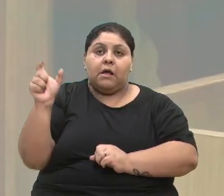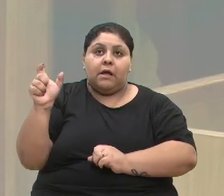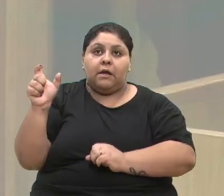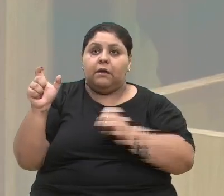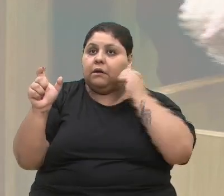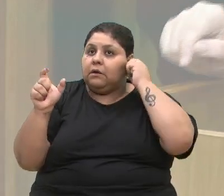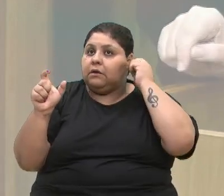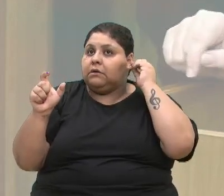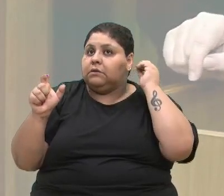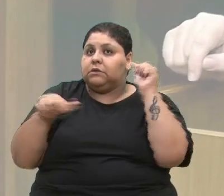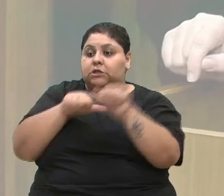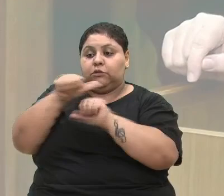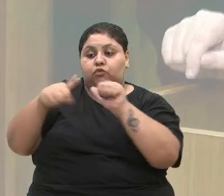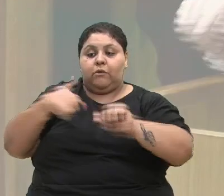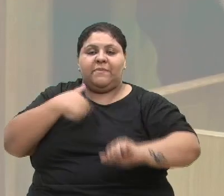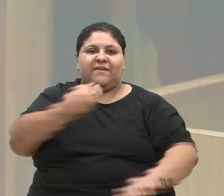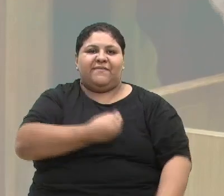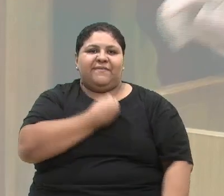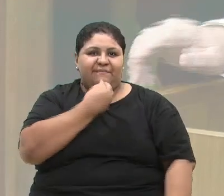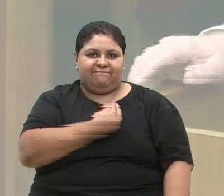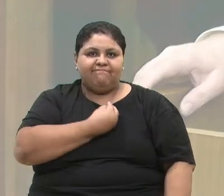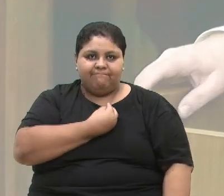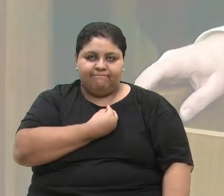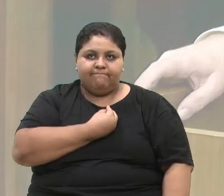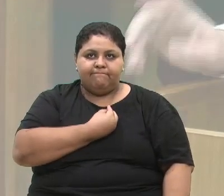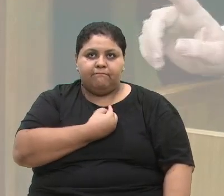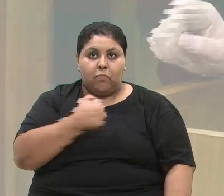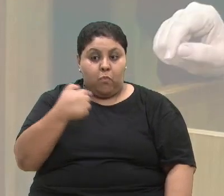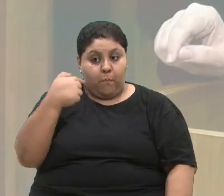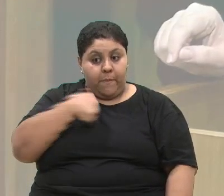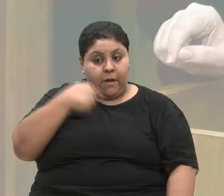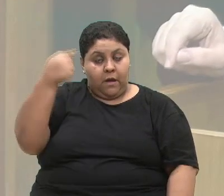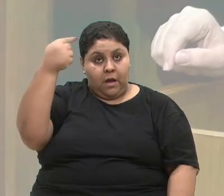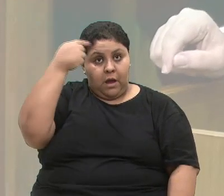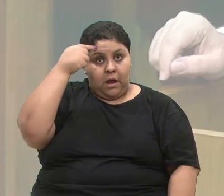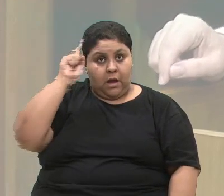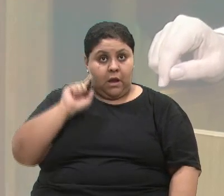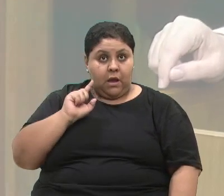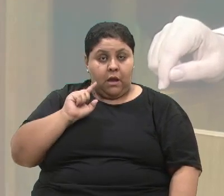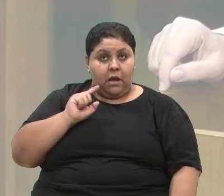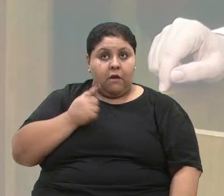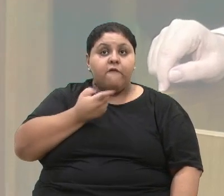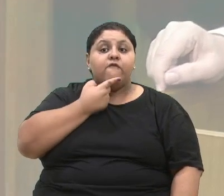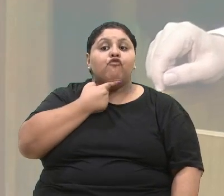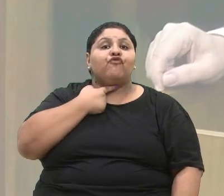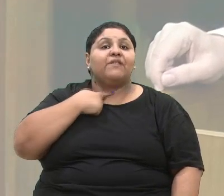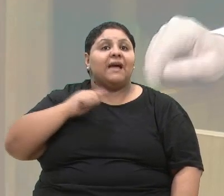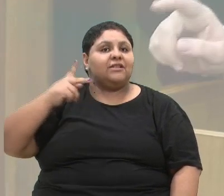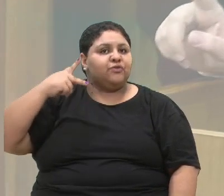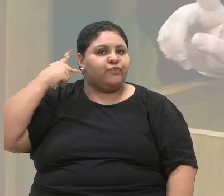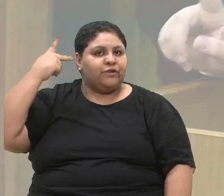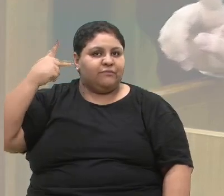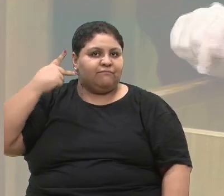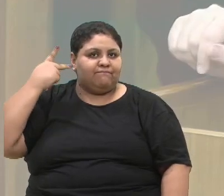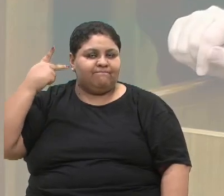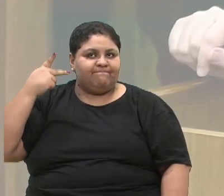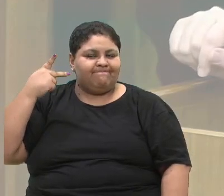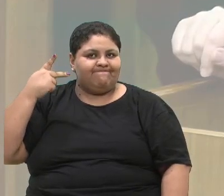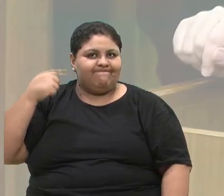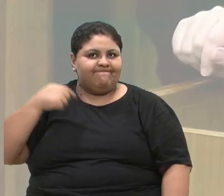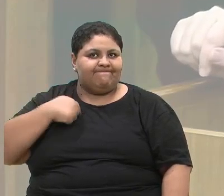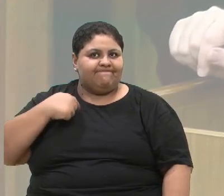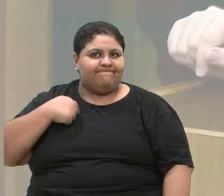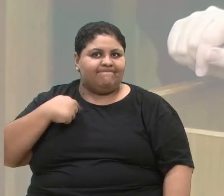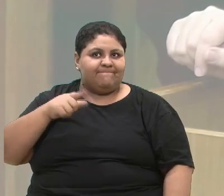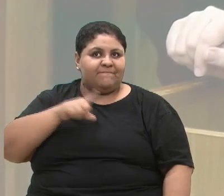que mudou um pouco a minha vida, mudou um pouco o meu pensamento, que chama-se vontade política. Eu